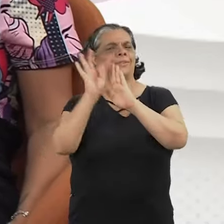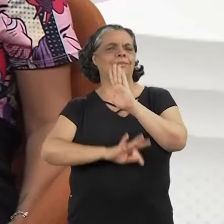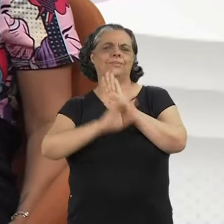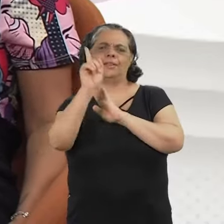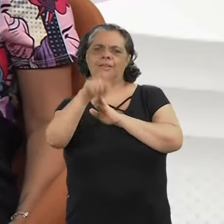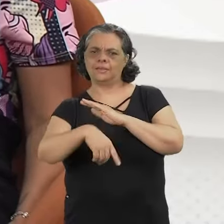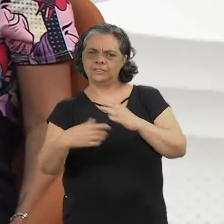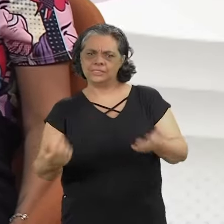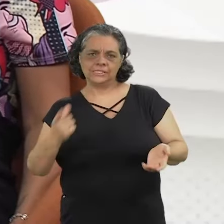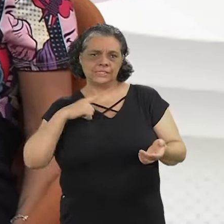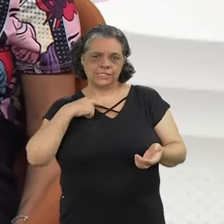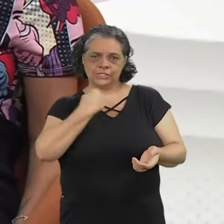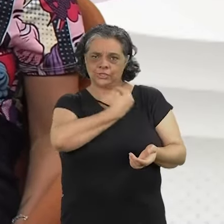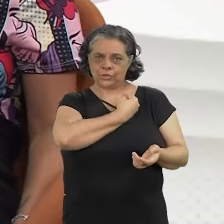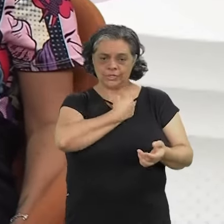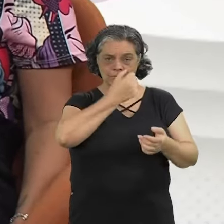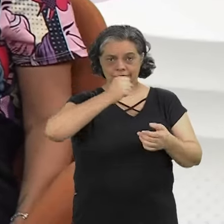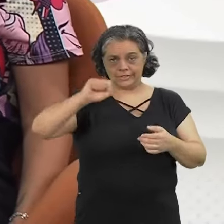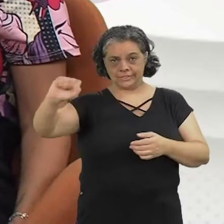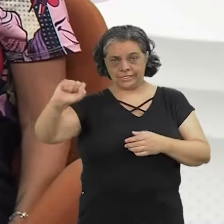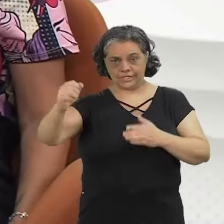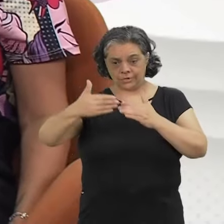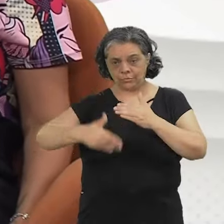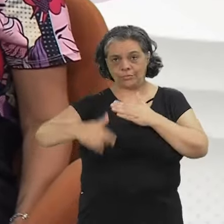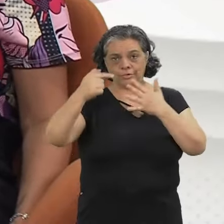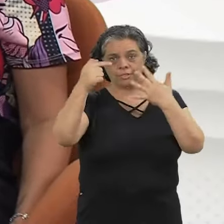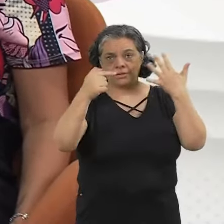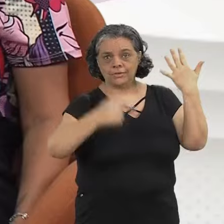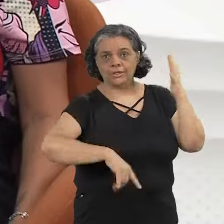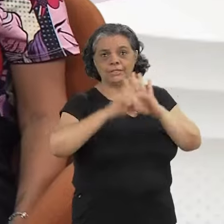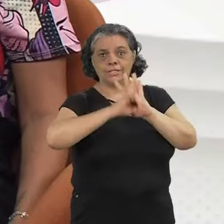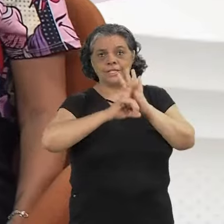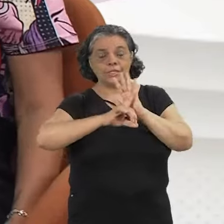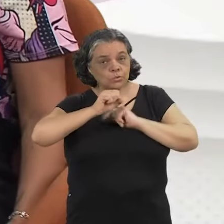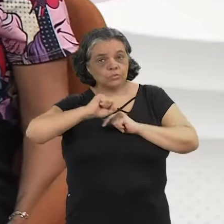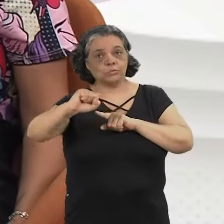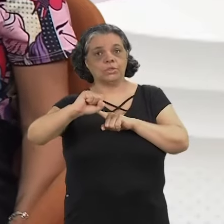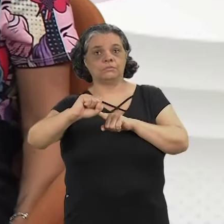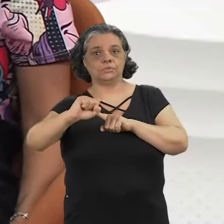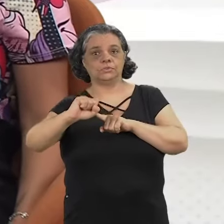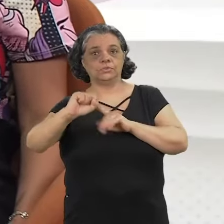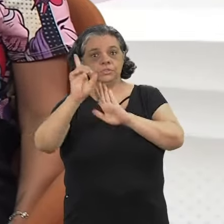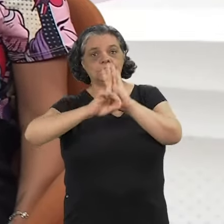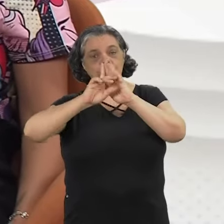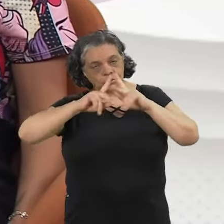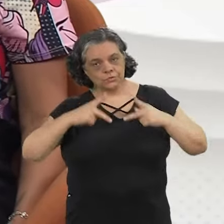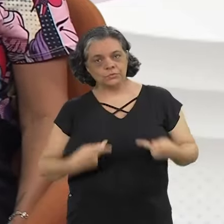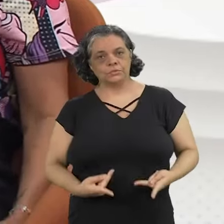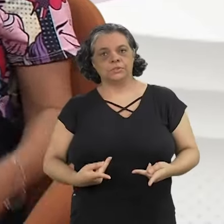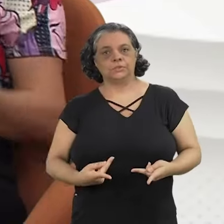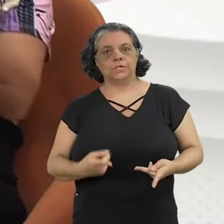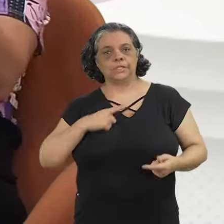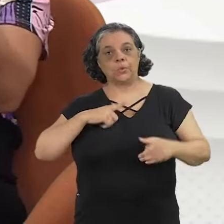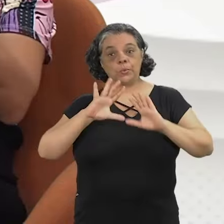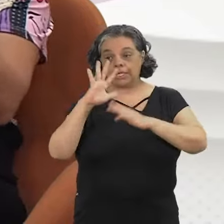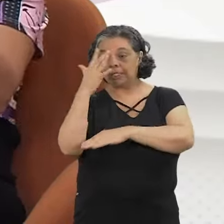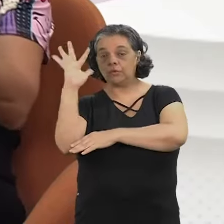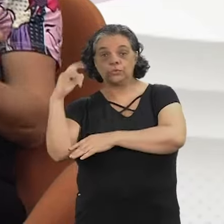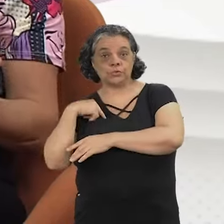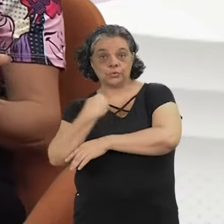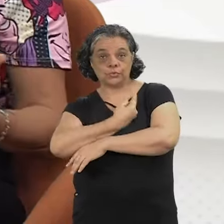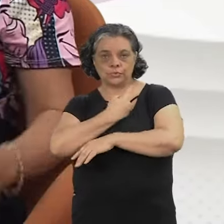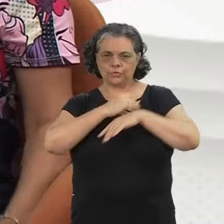texto é esse Então se a gente deve defender os os preceitos contidos na declaração nós somos Defensores de direitos humanos né Eh na